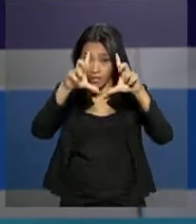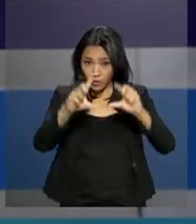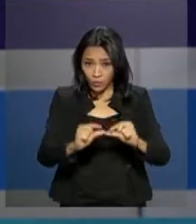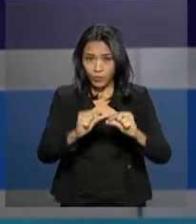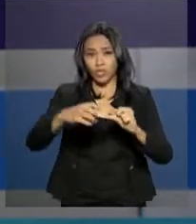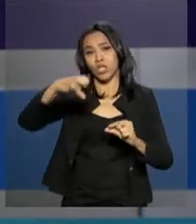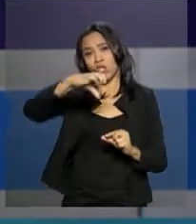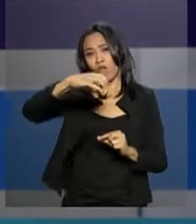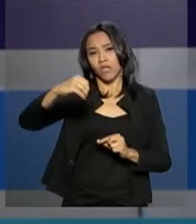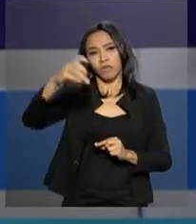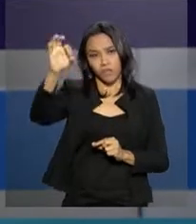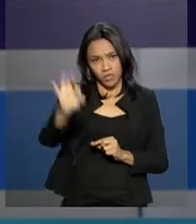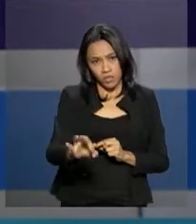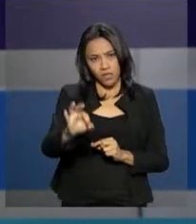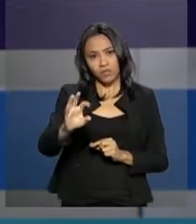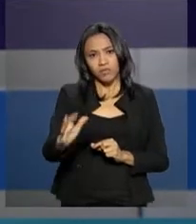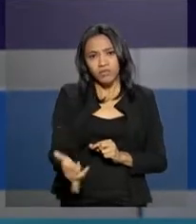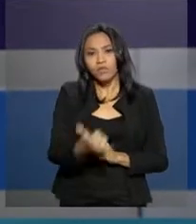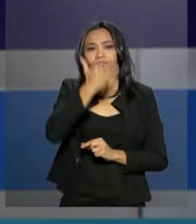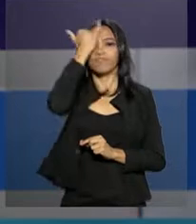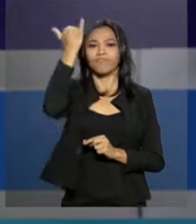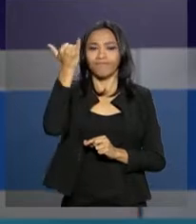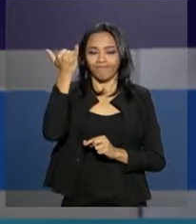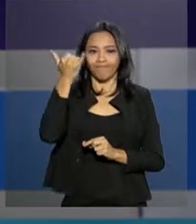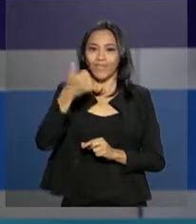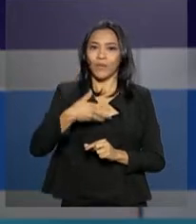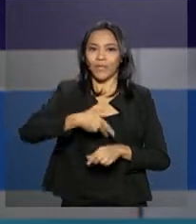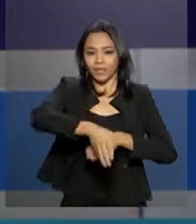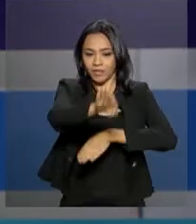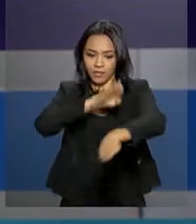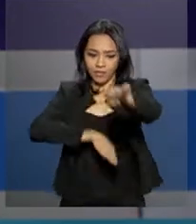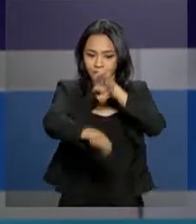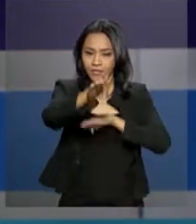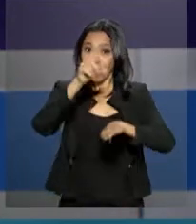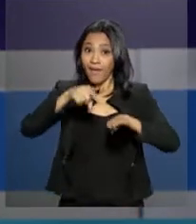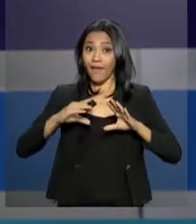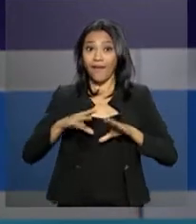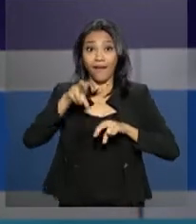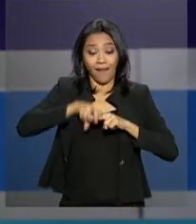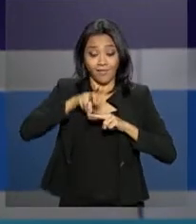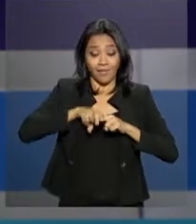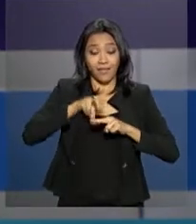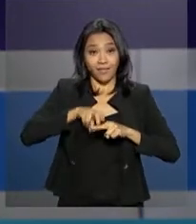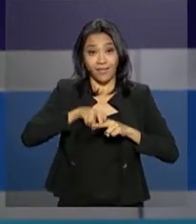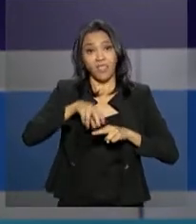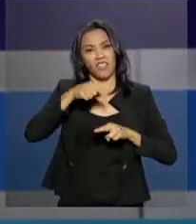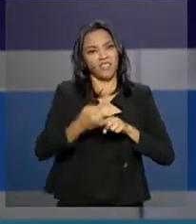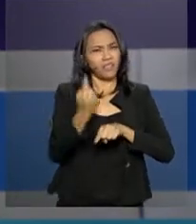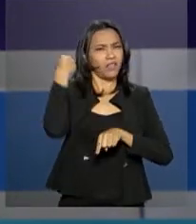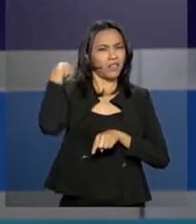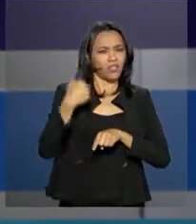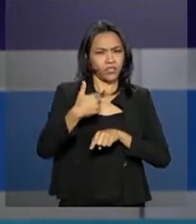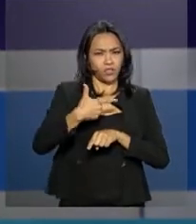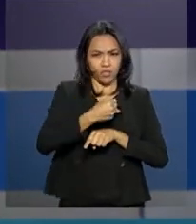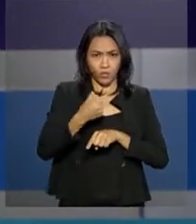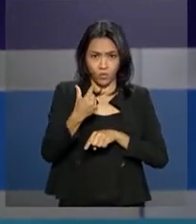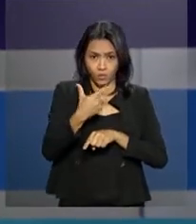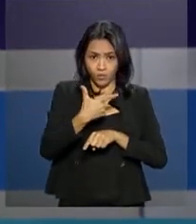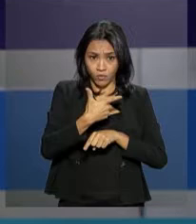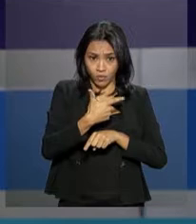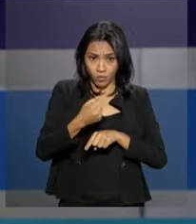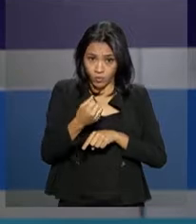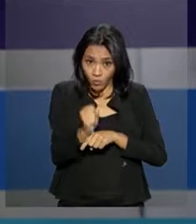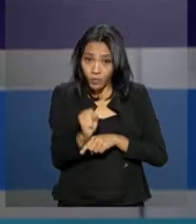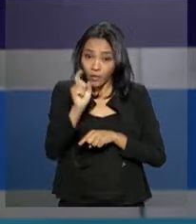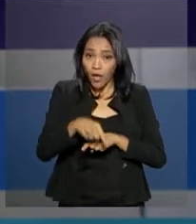90% os efeitos dos acidentes de trânsito é a cadeirinha que desde 2008 é obrigatória de lá pra cá segundo